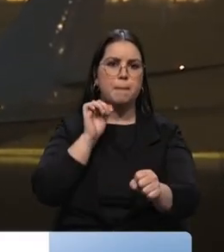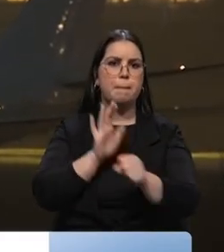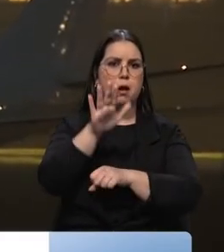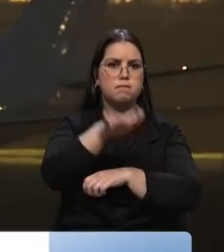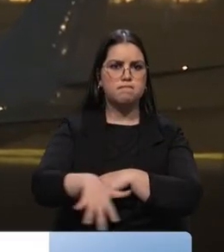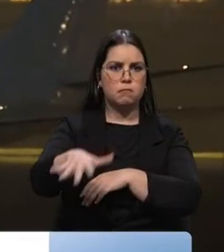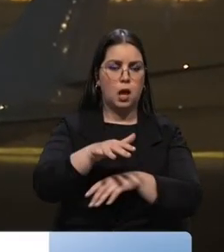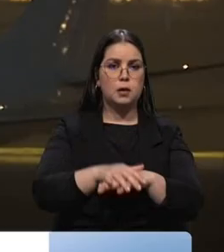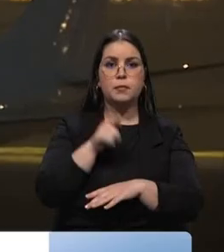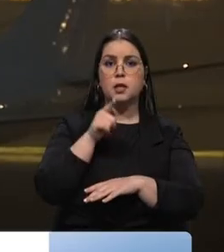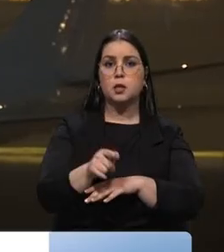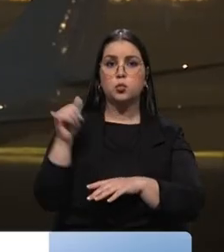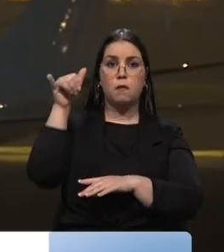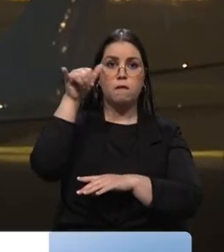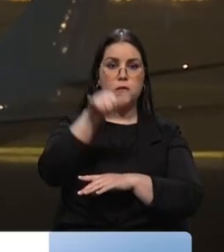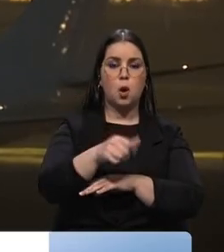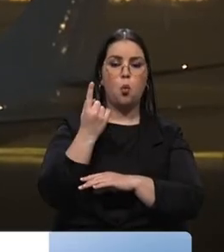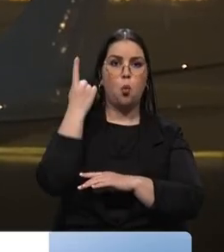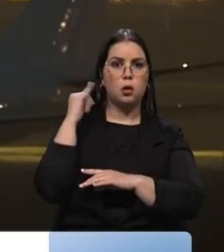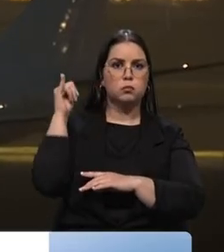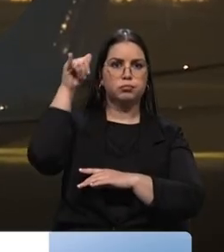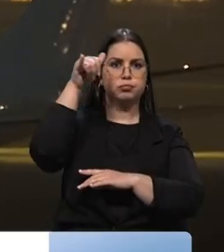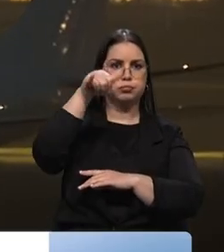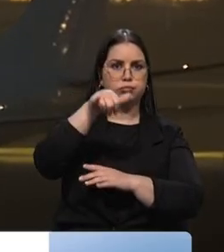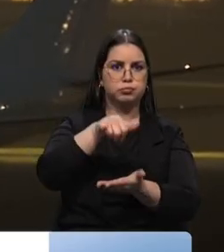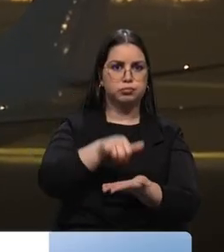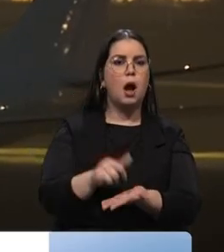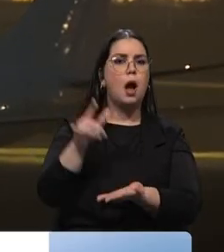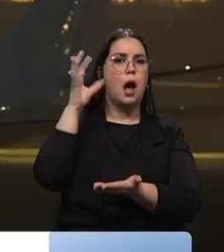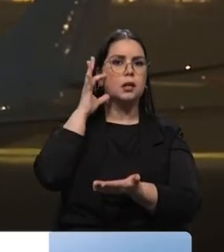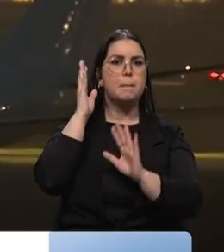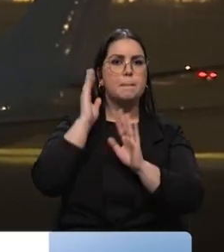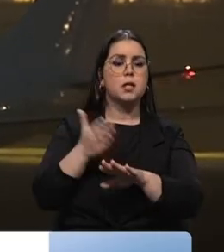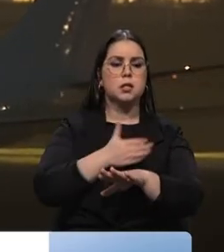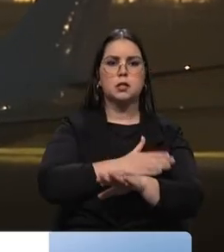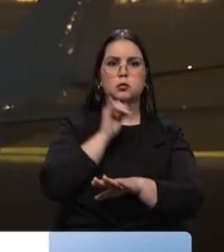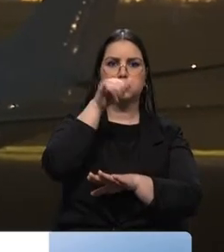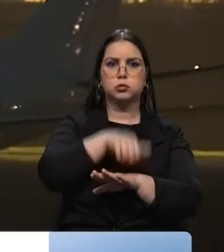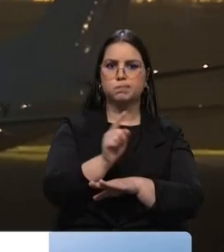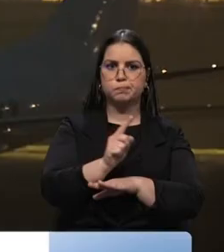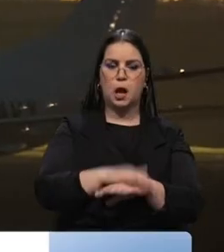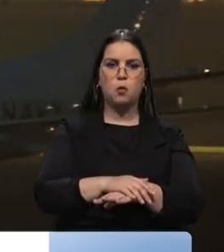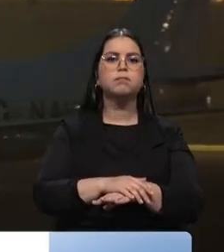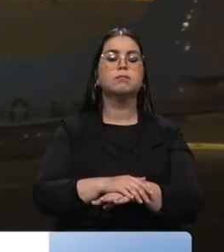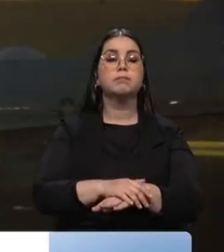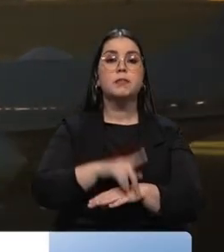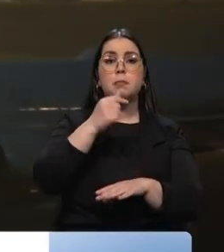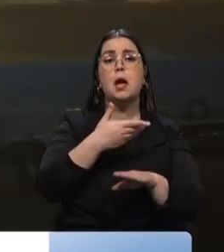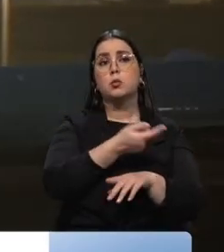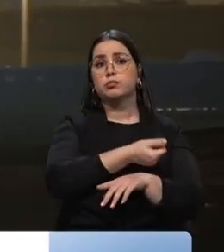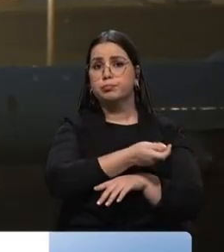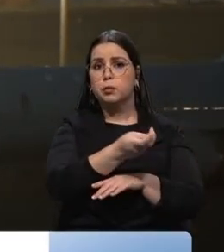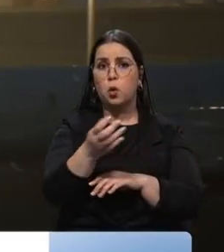Este era um avião que chegou ontem durante a tarde e que não tinha cá estado nos últimos dias. Em relação ao resto, como disse há